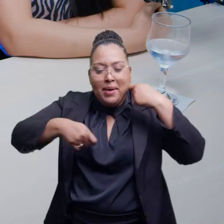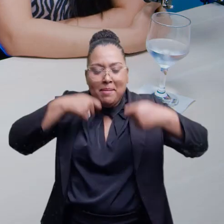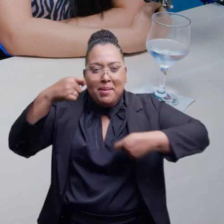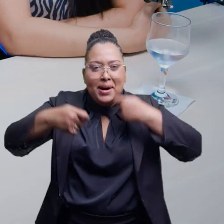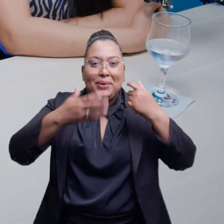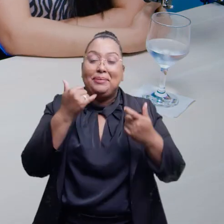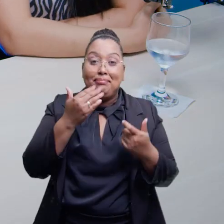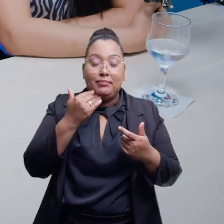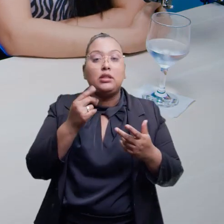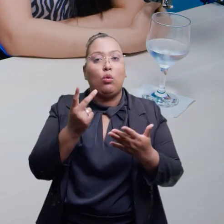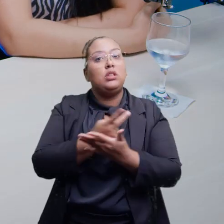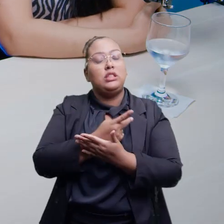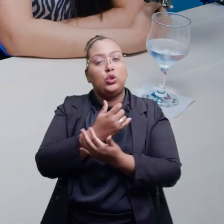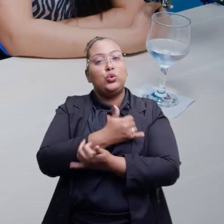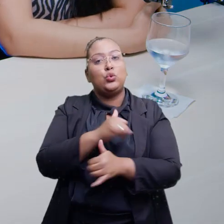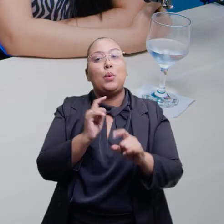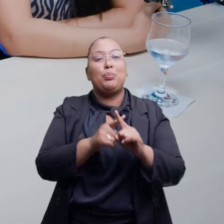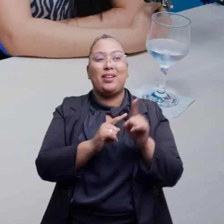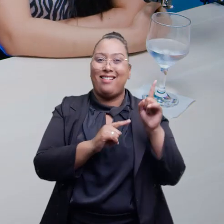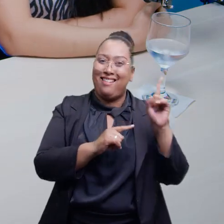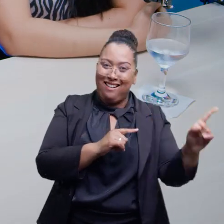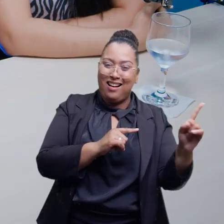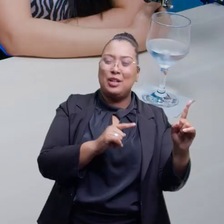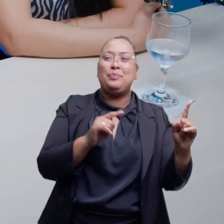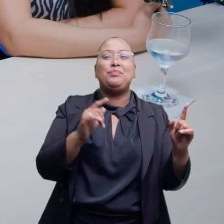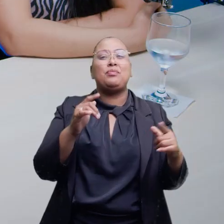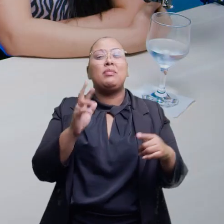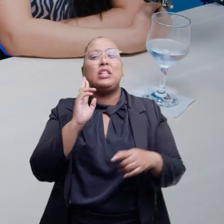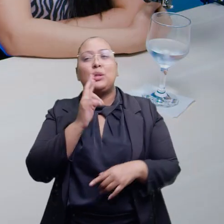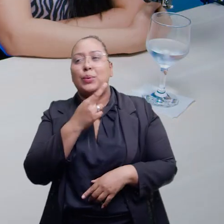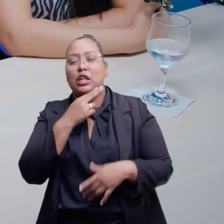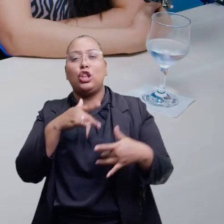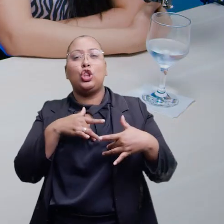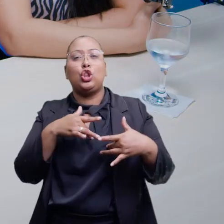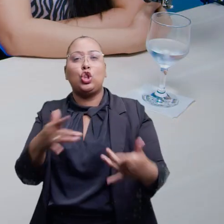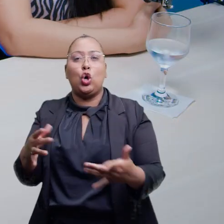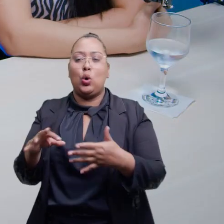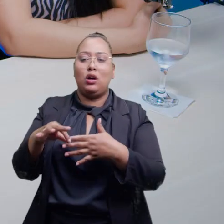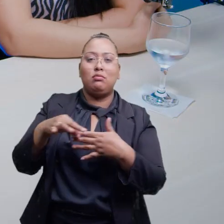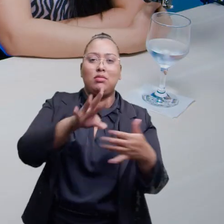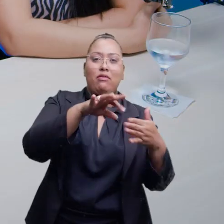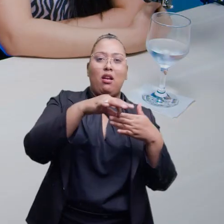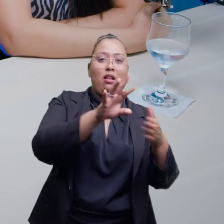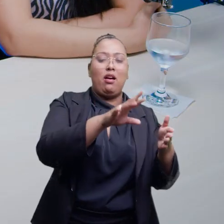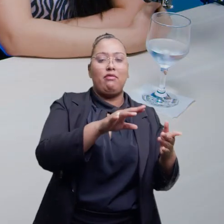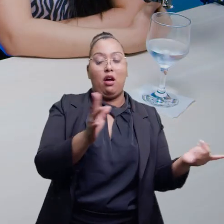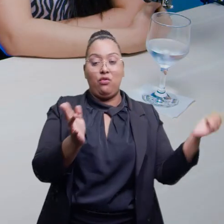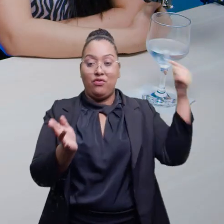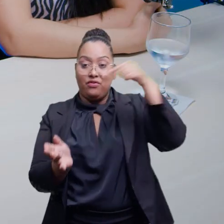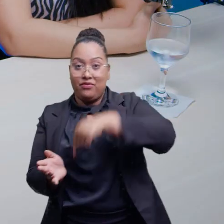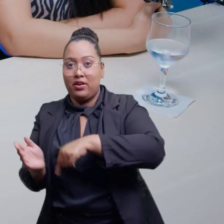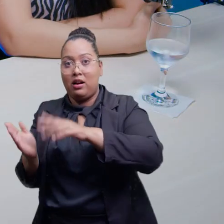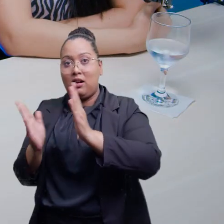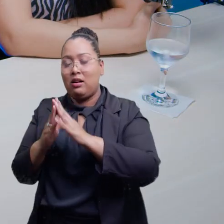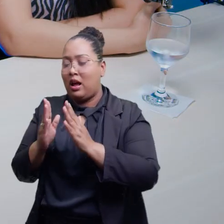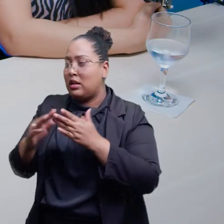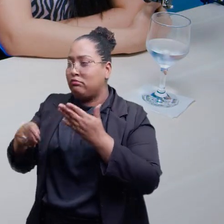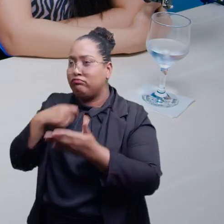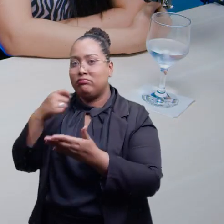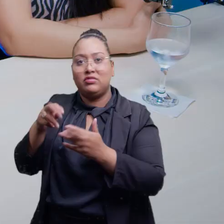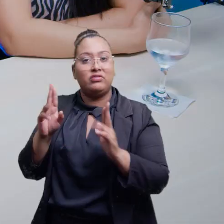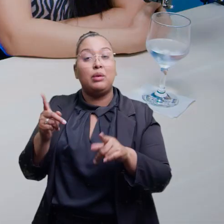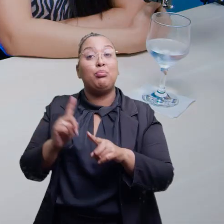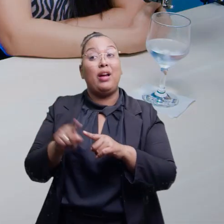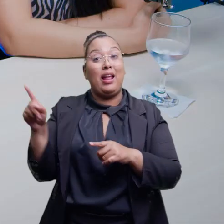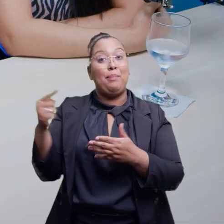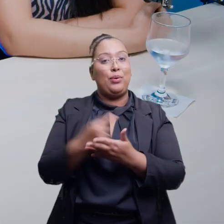de alimentação, né? Porque como tinha doações que a gente recebia de restaurantes, então era uma alimentação diferente, né? A primeira vez que